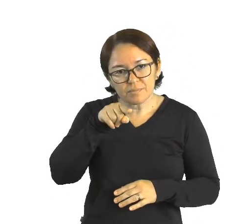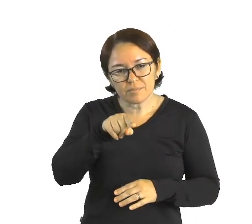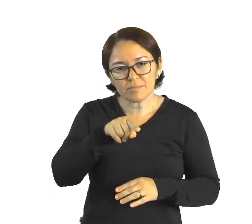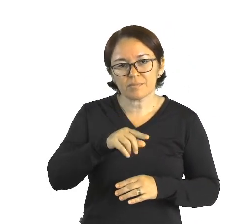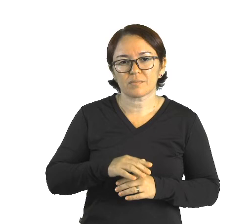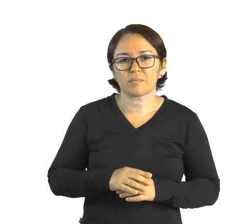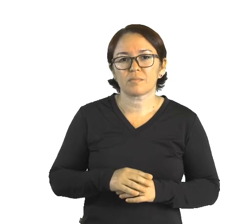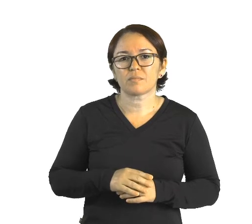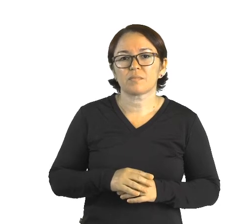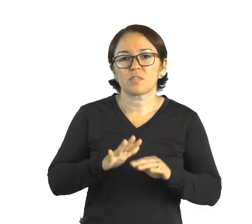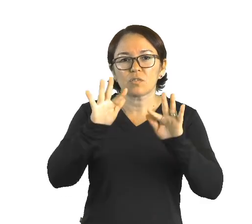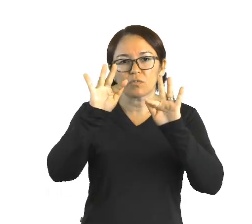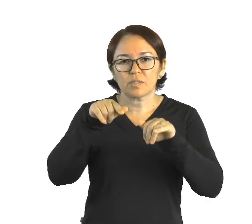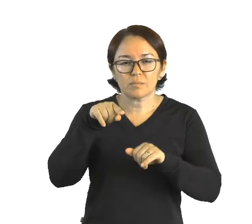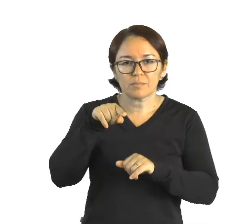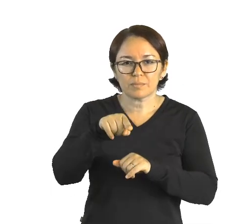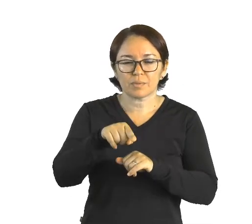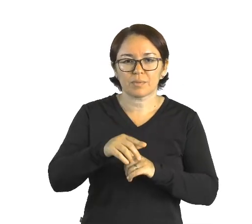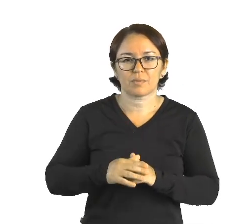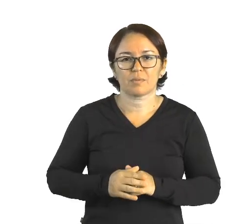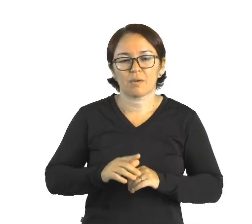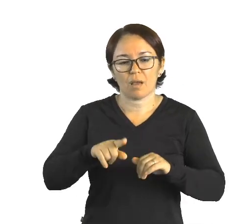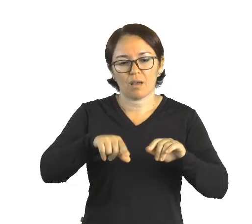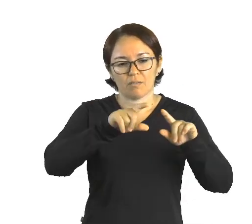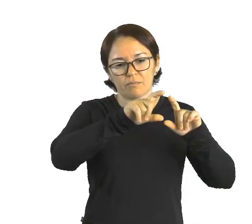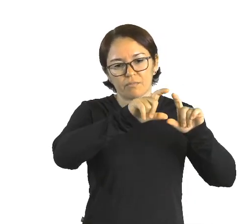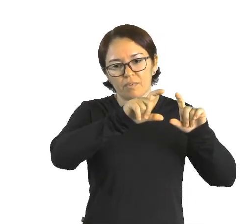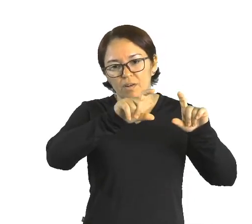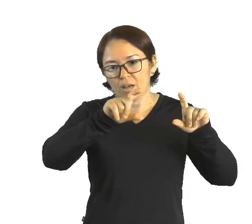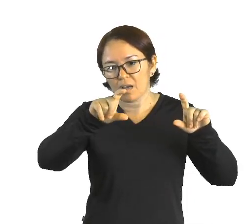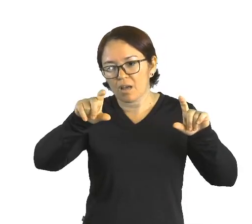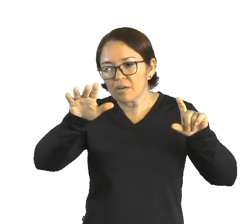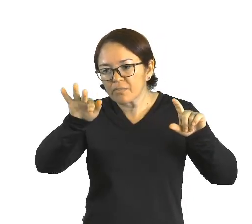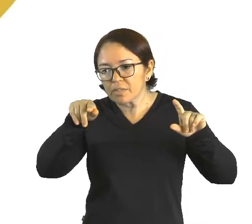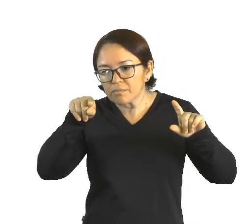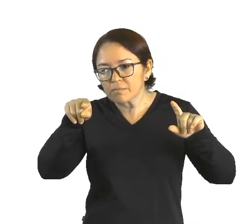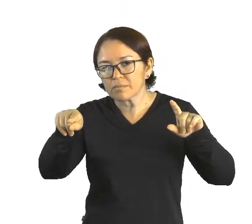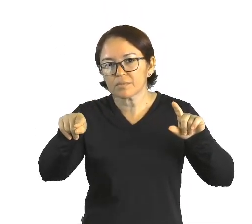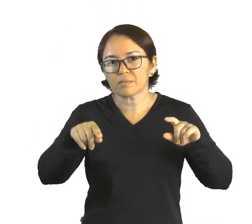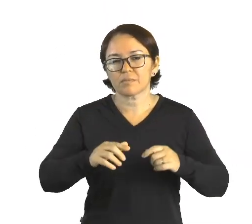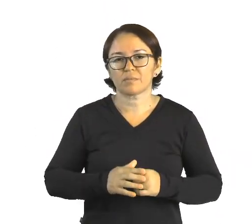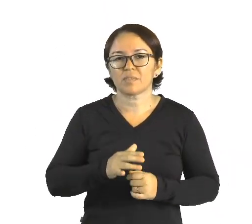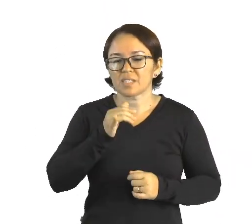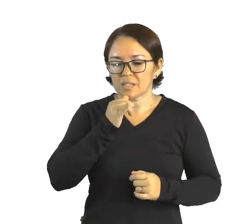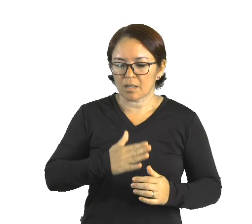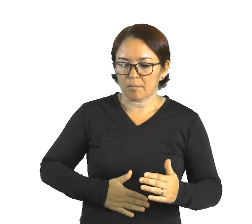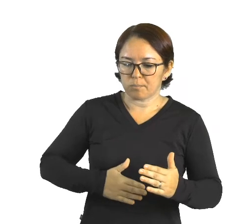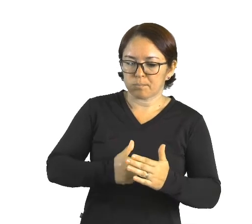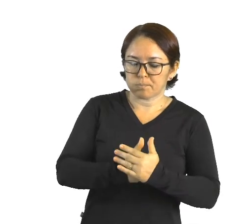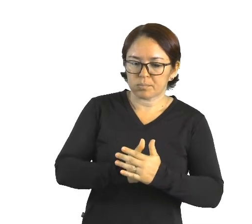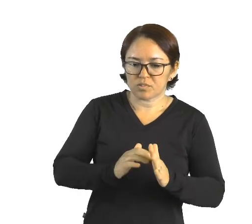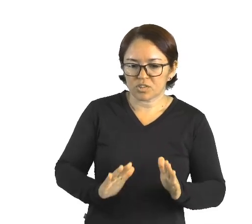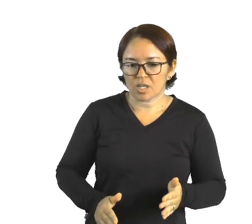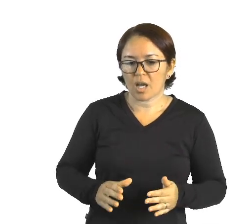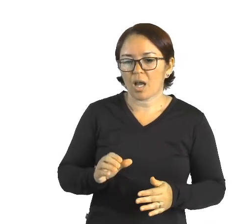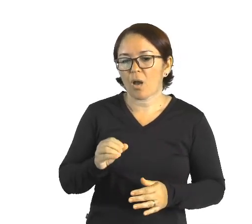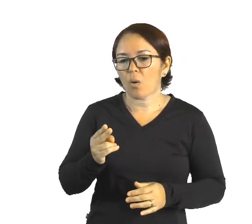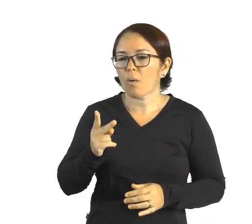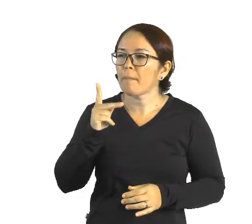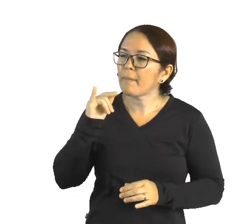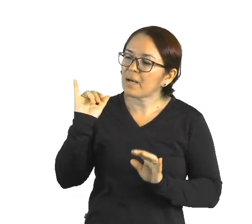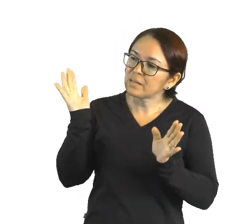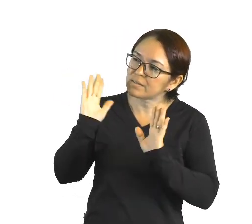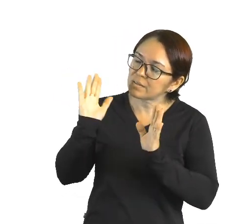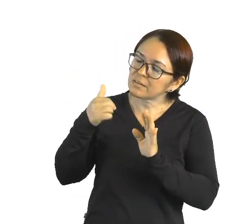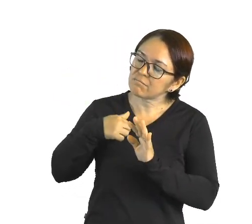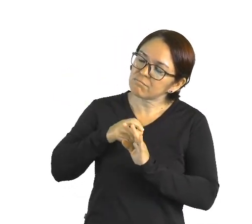ponto final tem várias frases, que é fechar o quê? A frase, olha na tela. O barrigão tá cheio, boa noite, papito. Eu te amo. 2